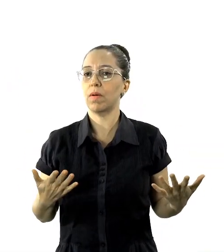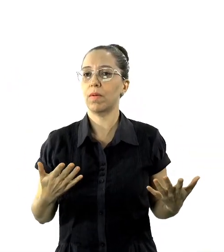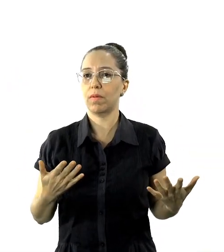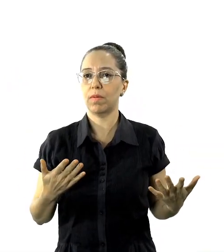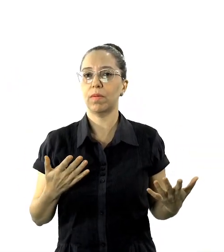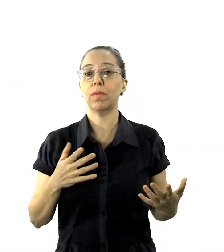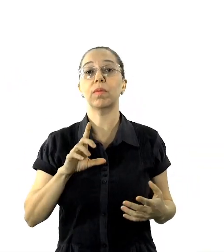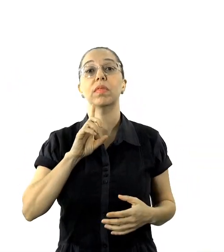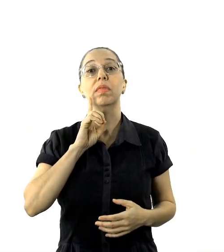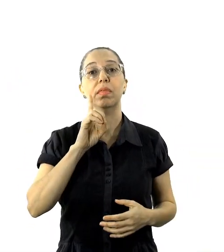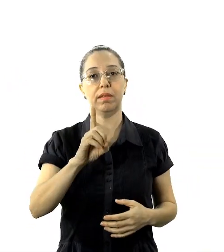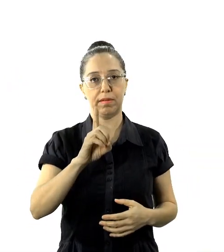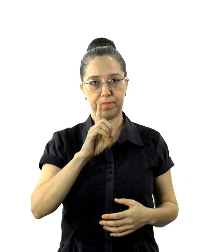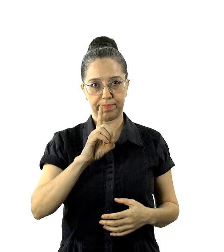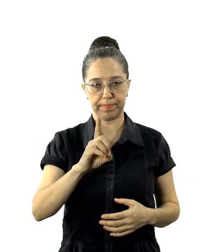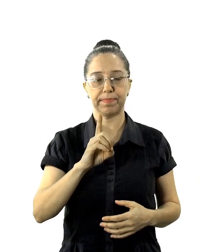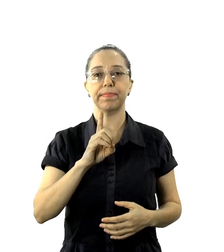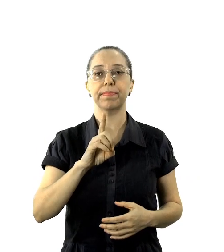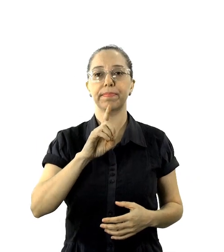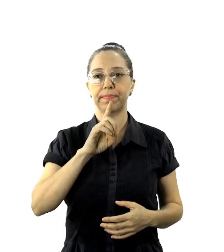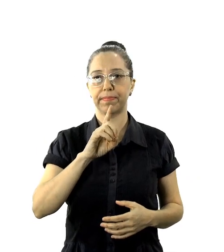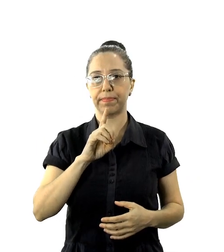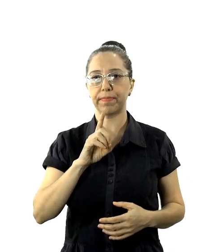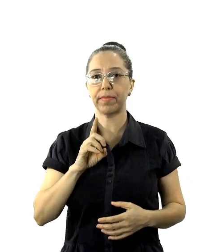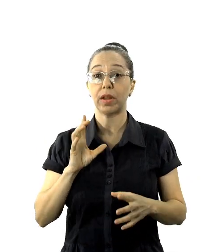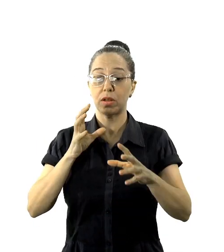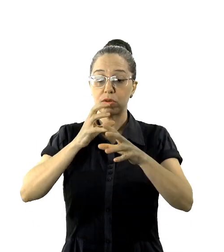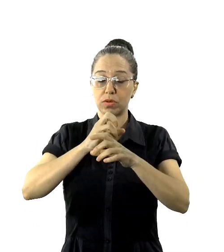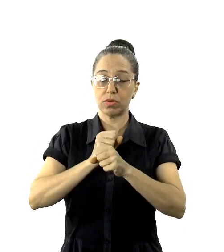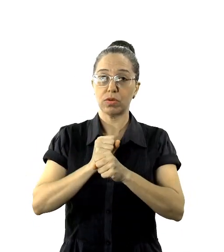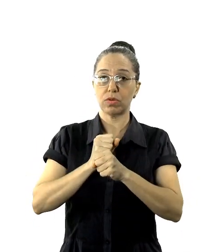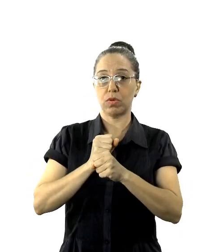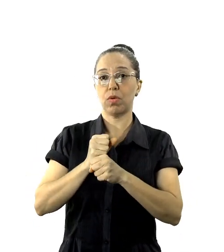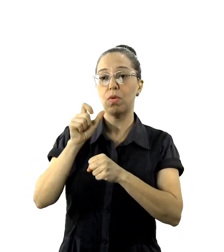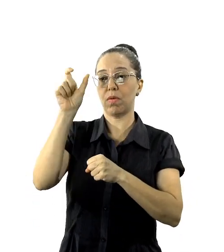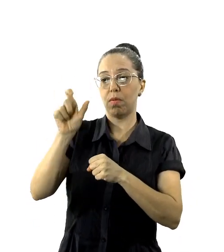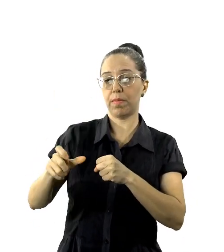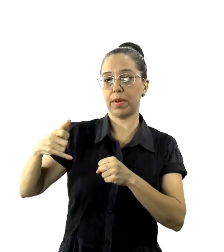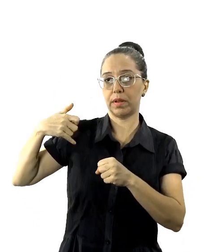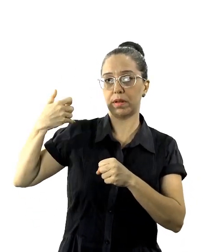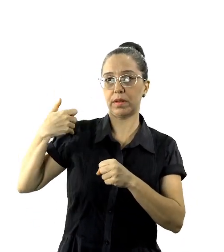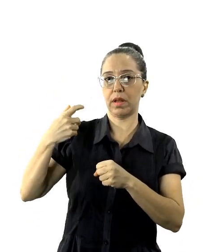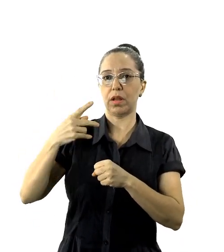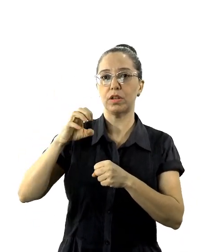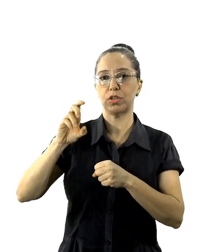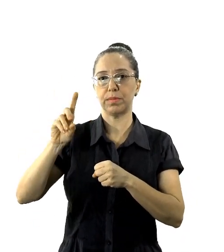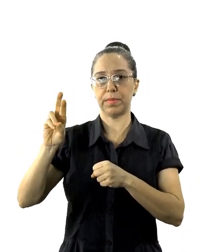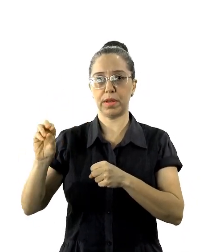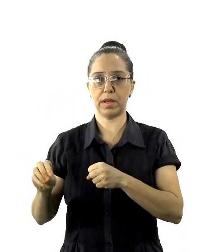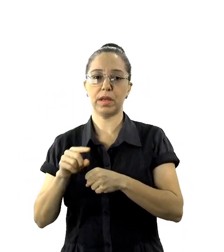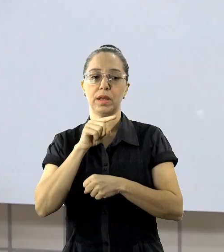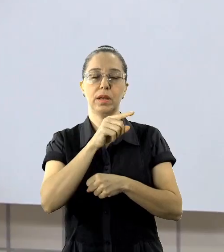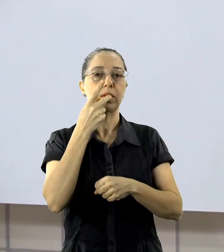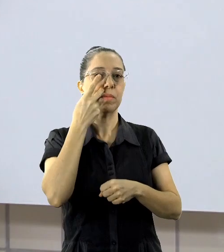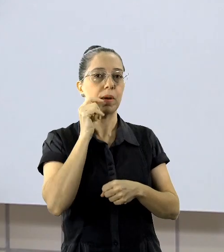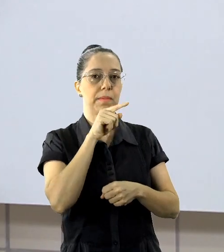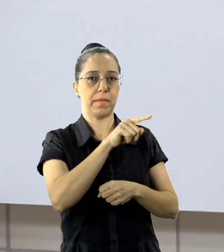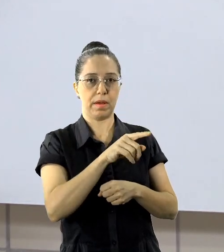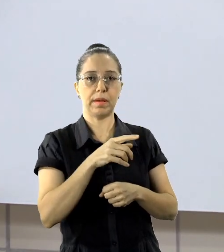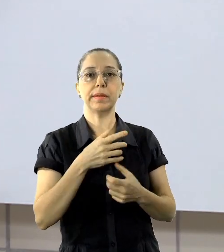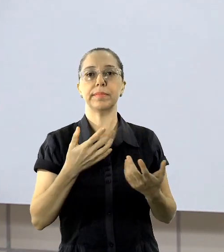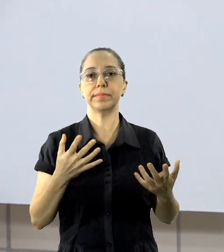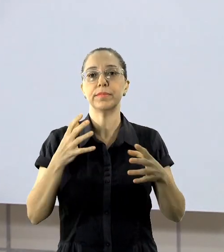letra D. A soma das idades de Pedro e de seu pai é igual a 74 anos. E aí,